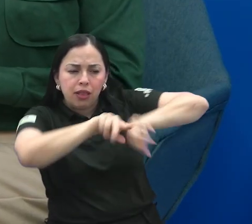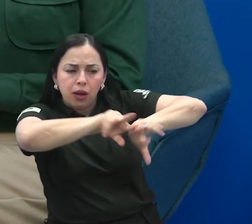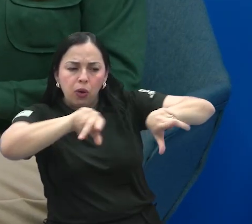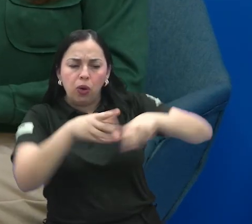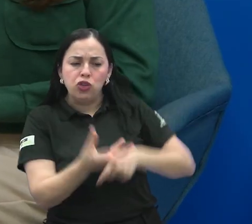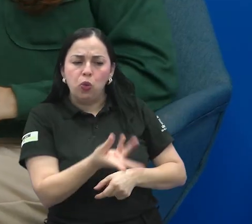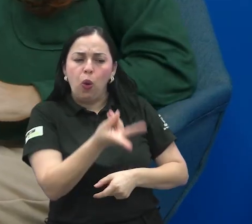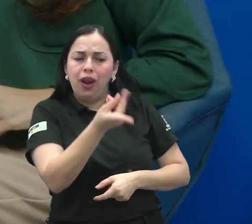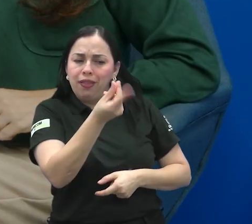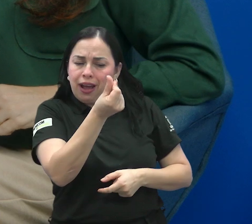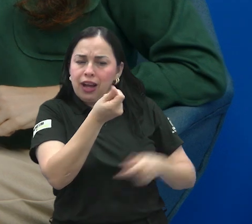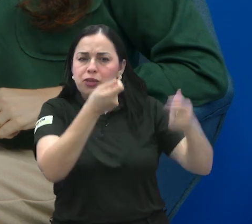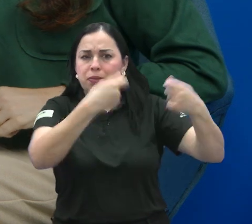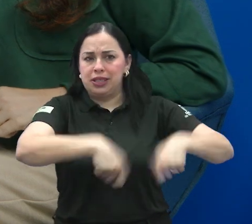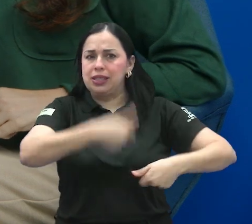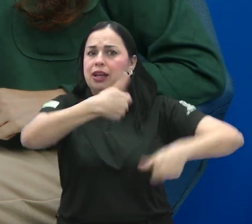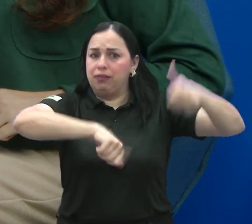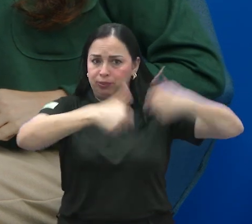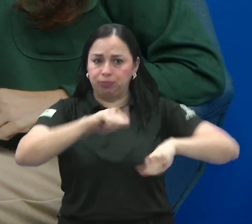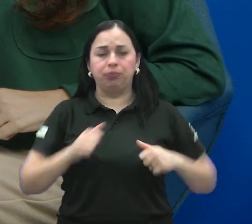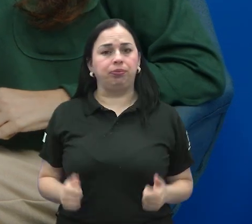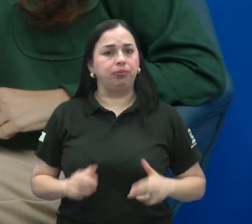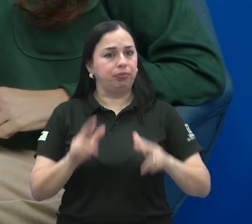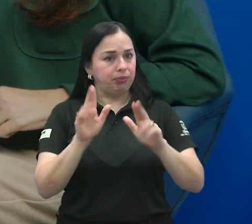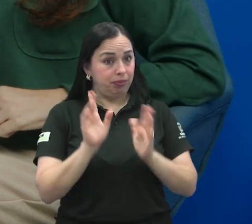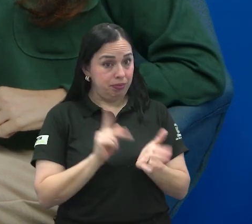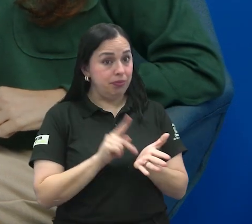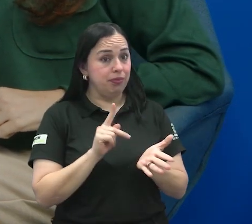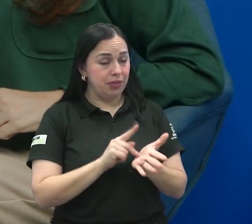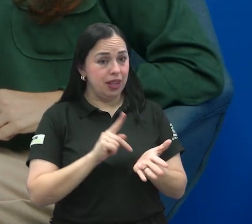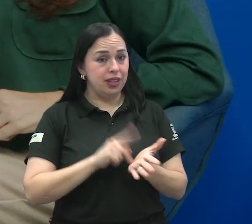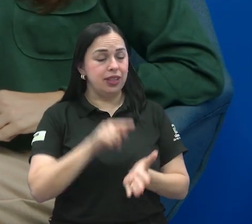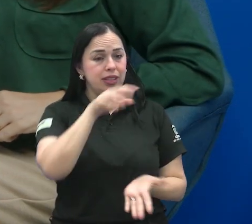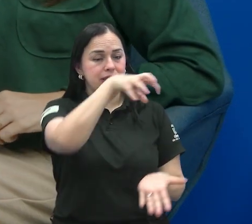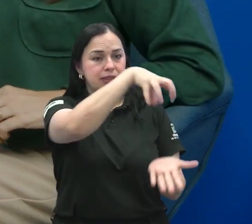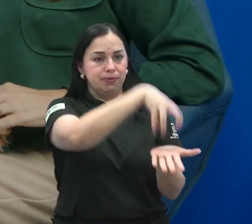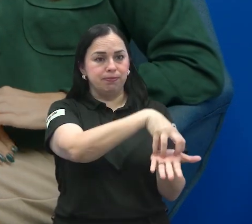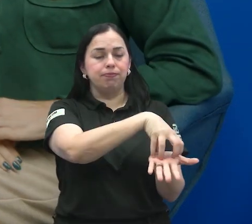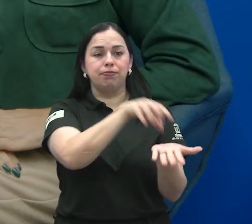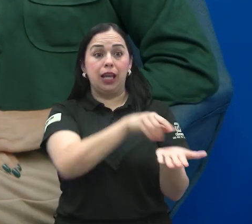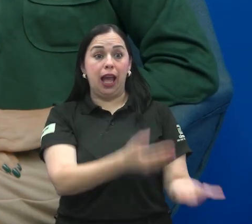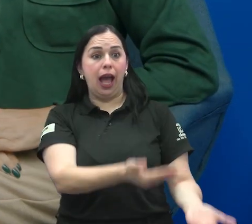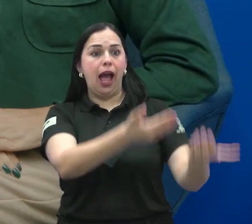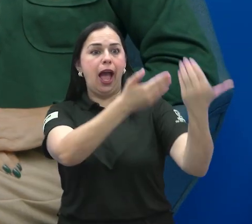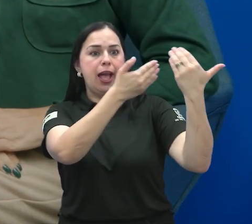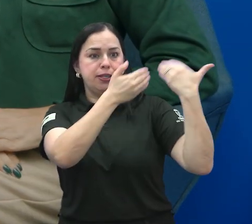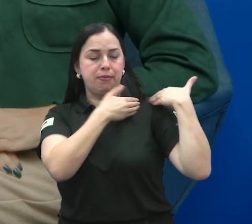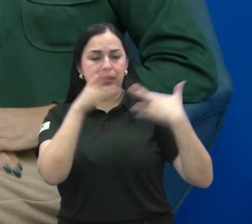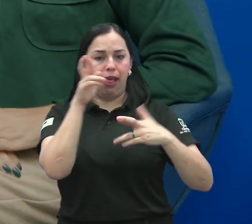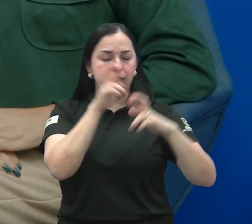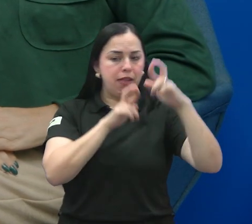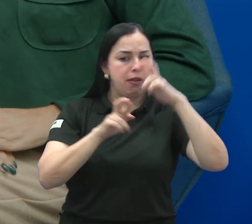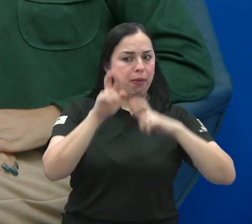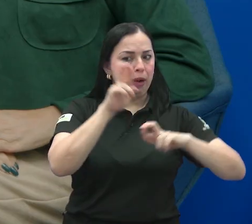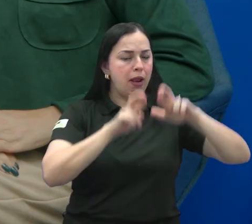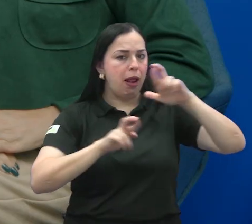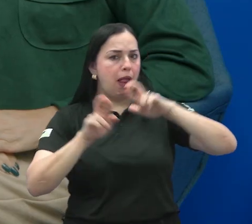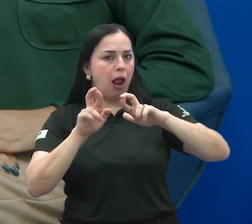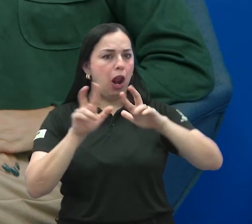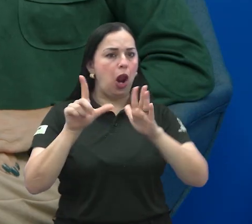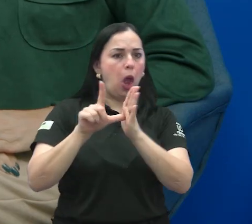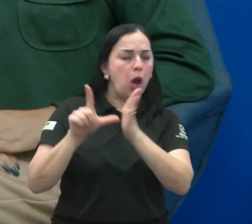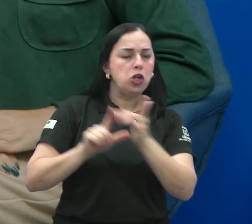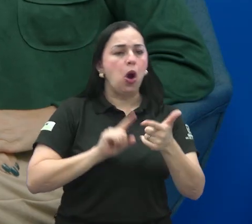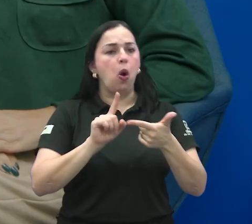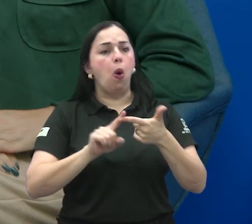de produtos e serviços. Paulo? Exatamente, Érica. Estes órgãos são as entidades responsáveis por fiscalizar